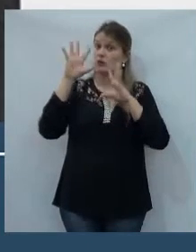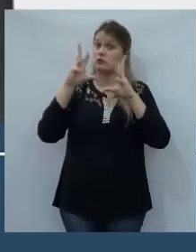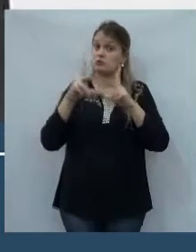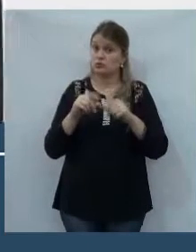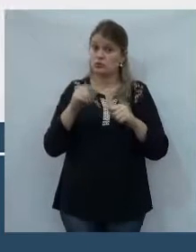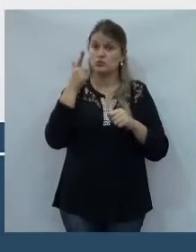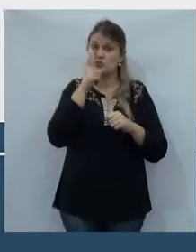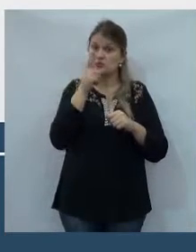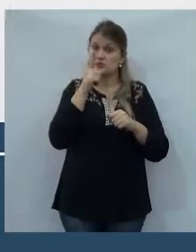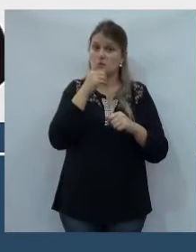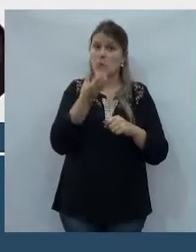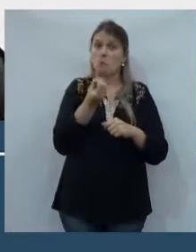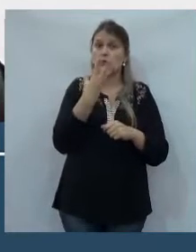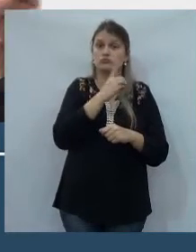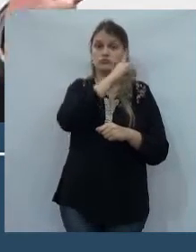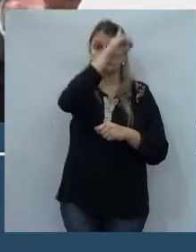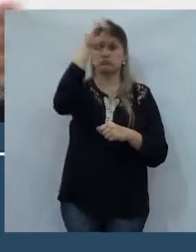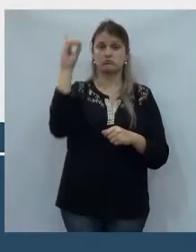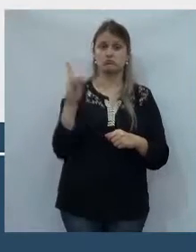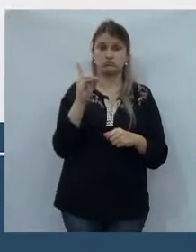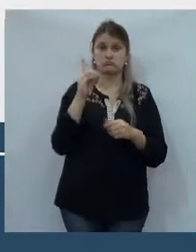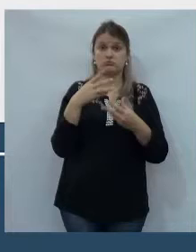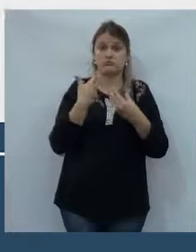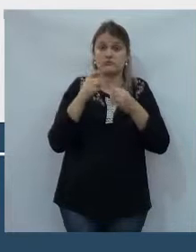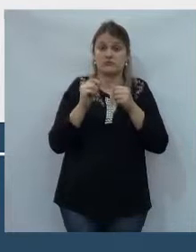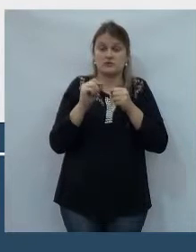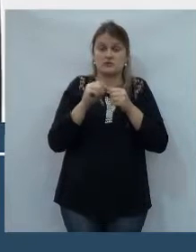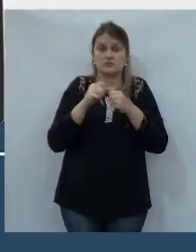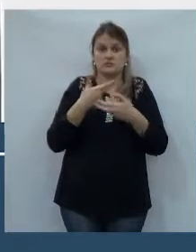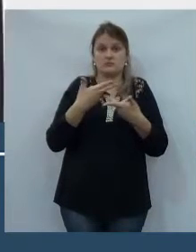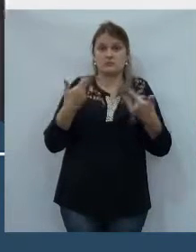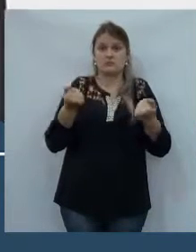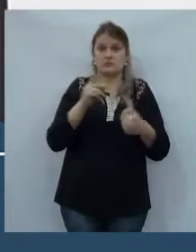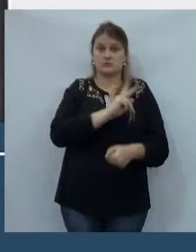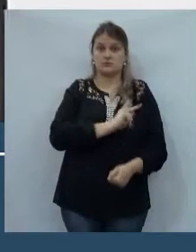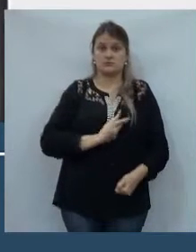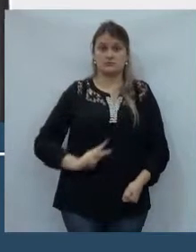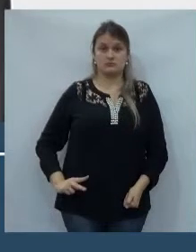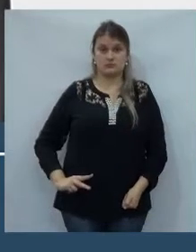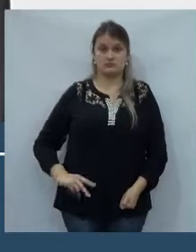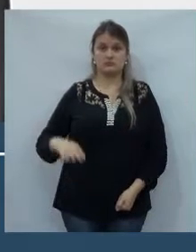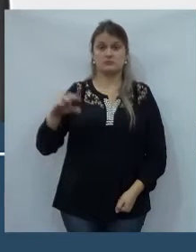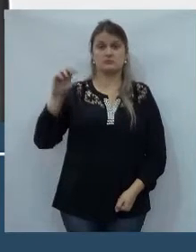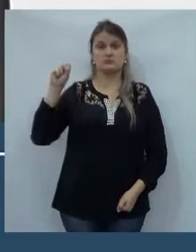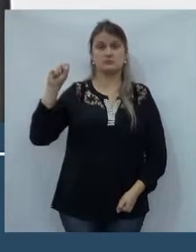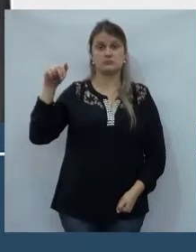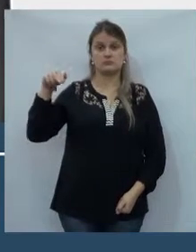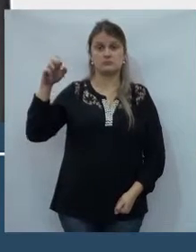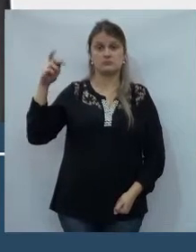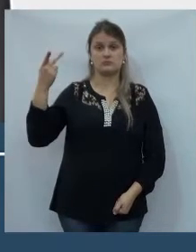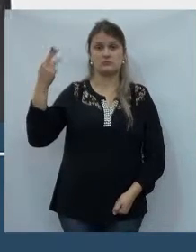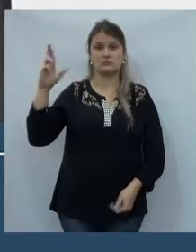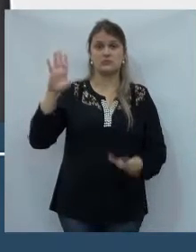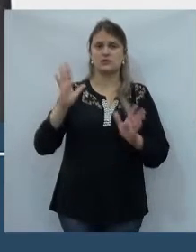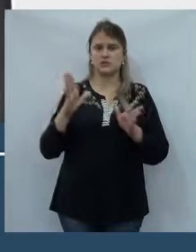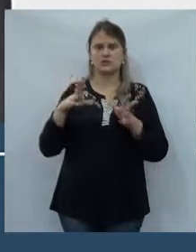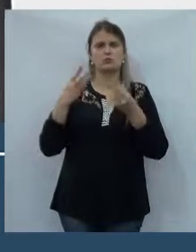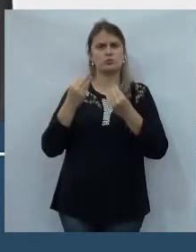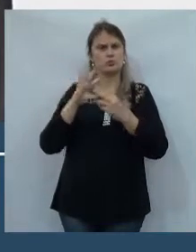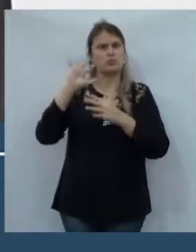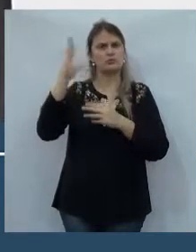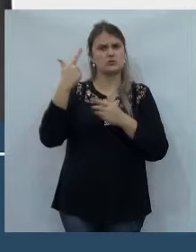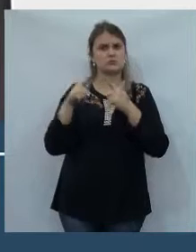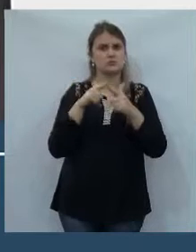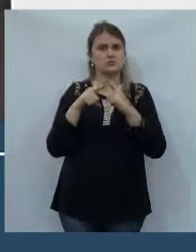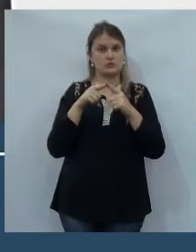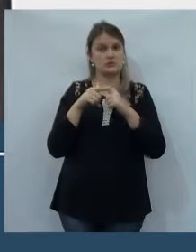realmente bons dias, pelo menos trazido pelo presidente da Sanepar, porque já fomos maltratados pela Sanepar. E pode